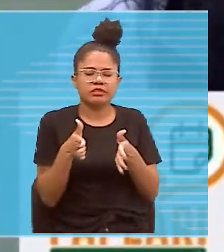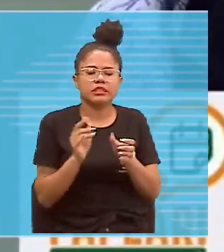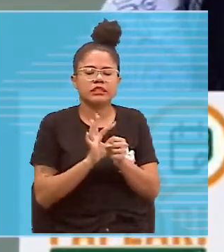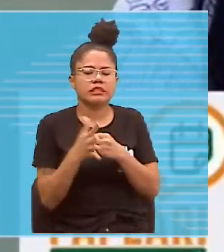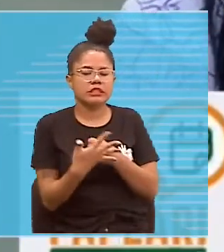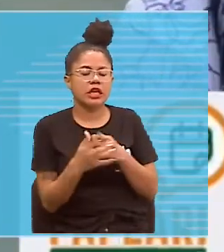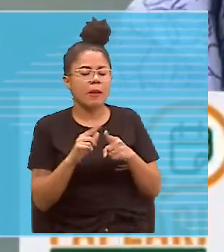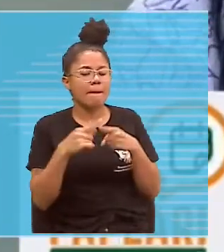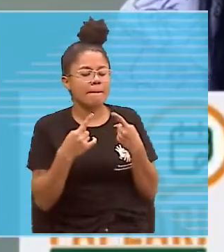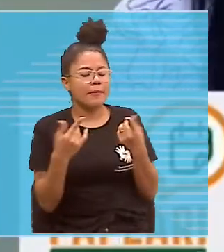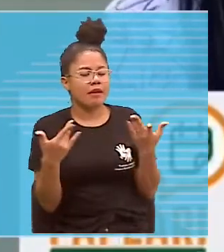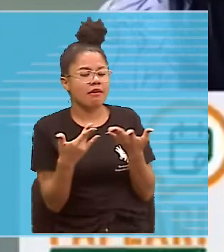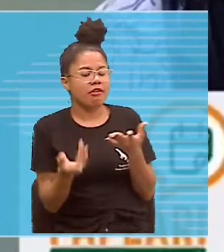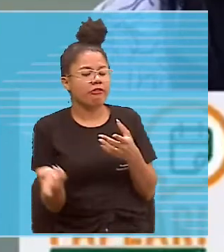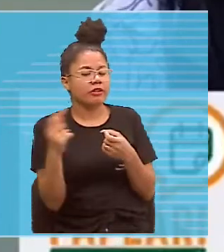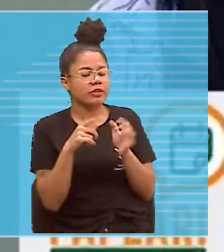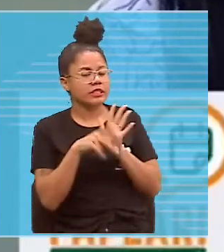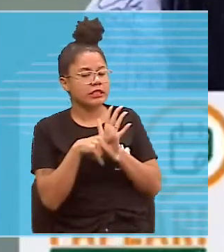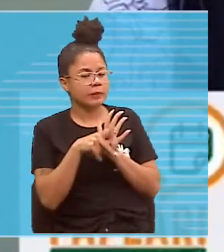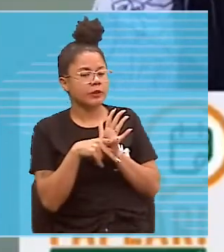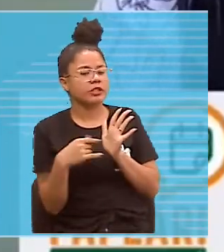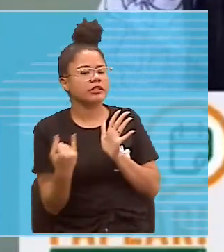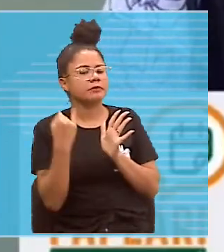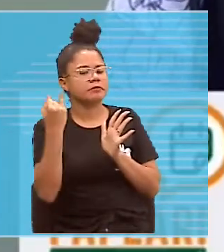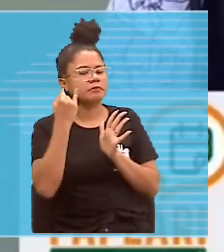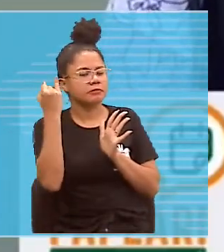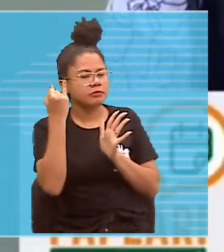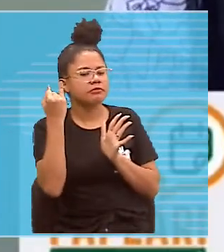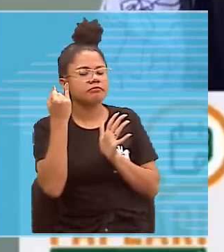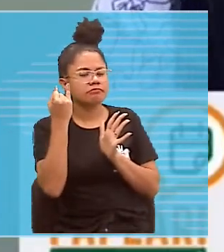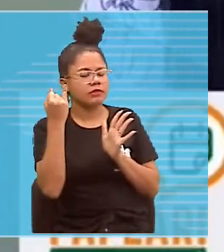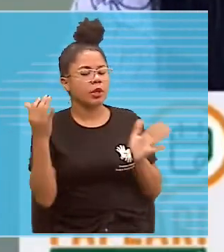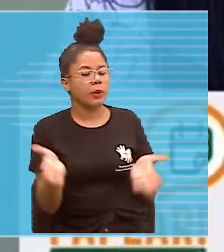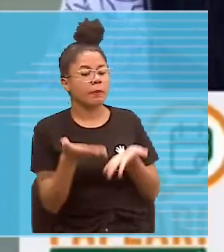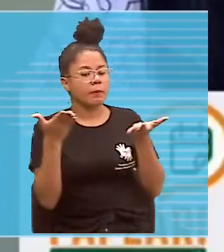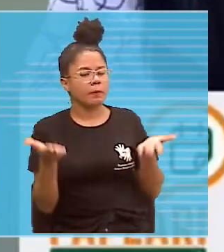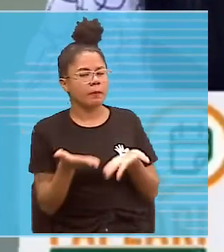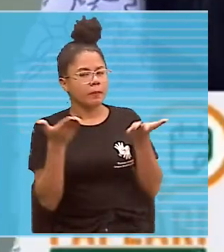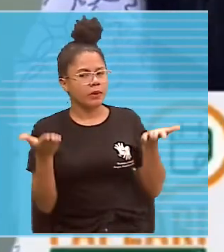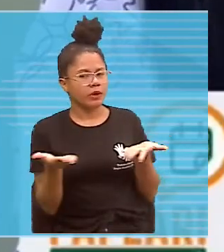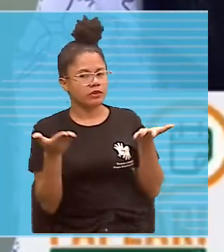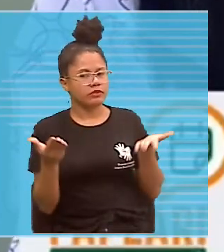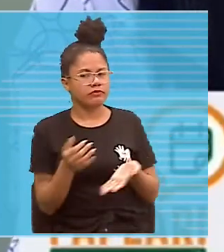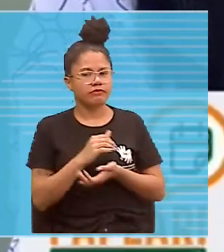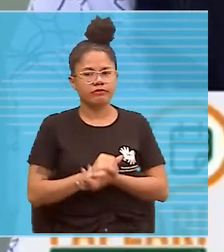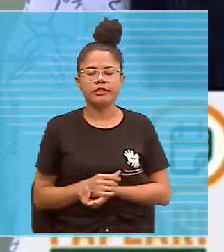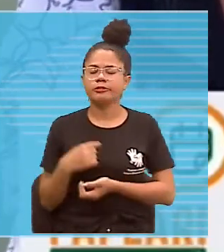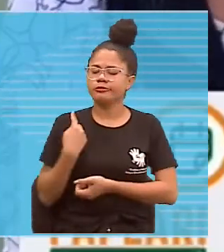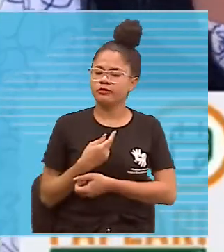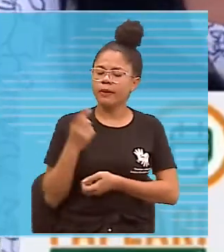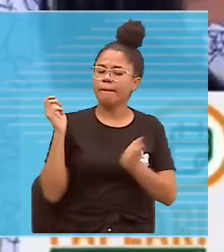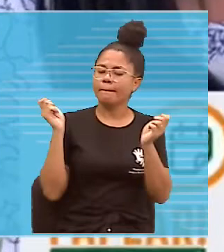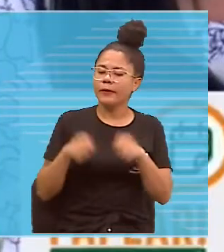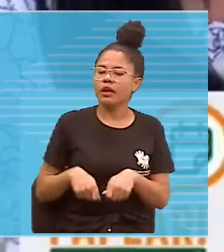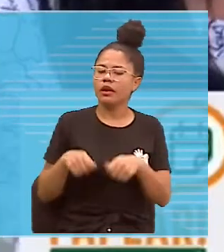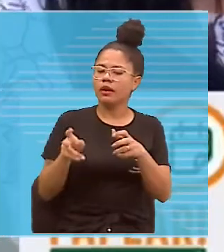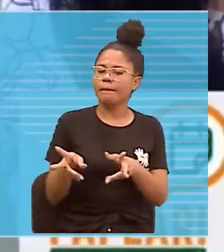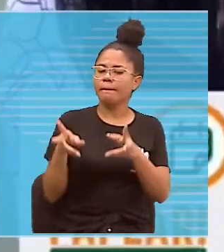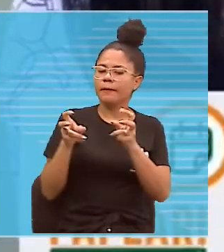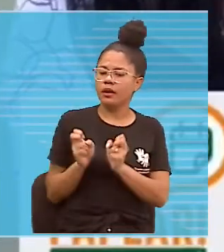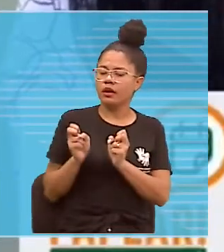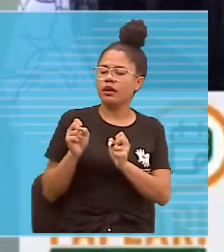podemos presenciar e perceber isso aqui com alguns alunos, né, que nós tivemos o prazer de entrevistar. E